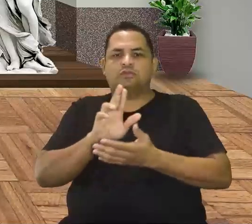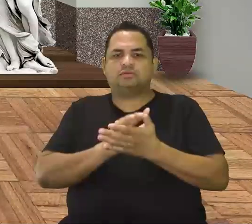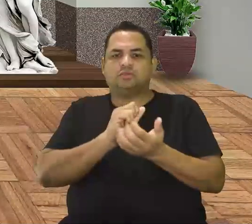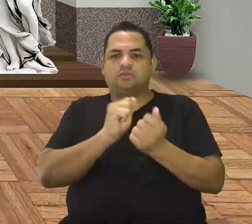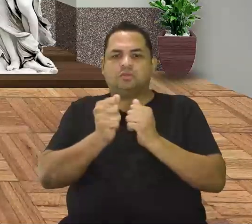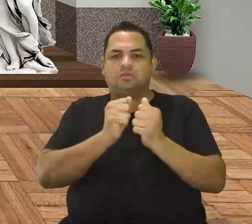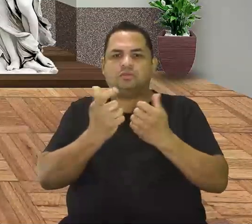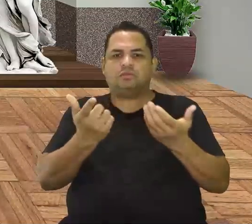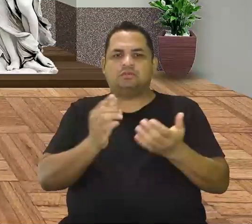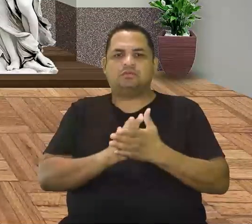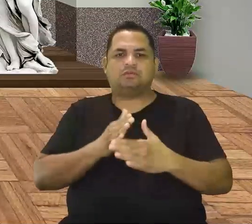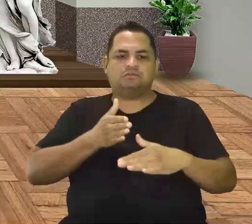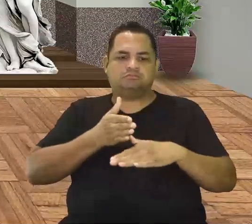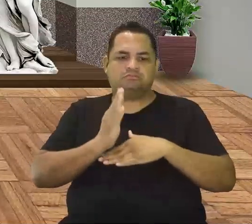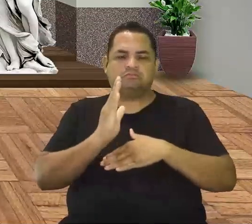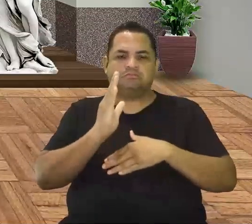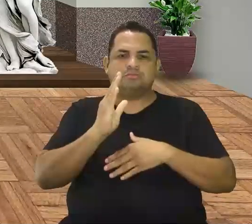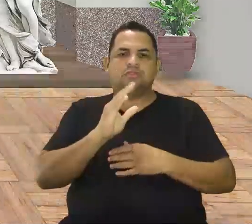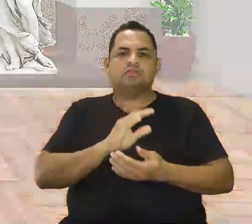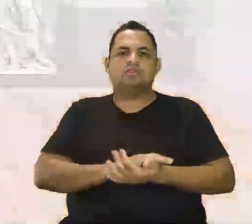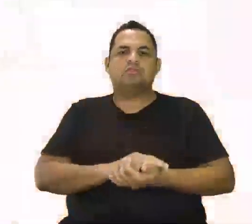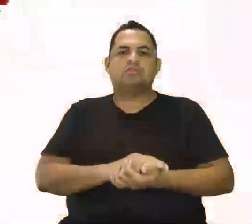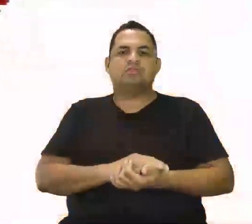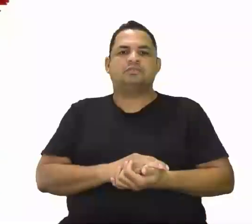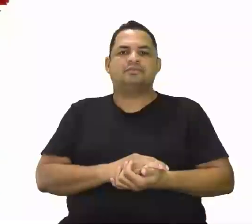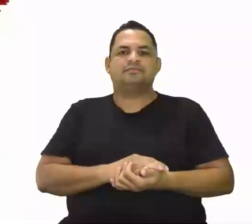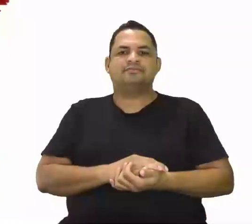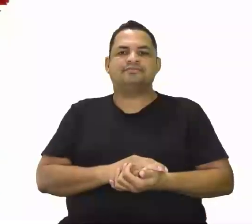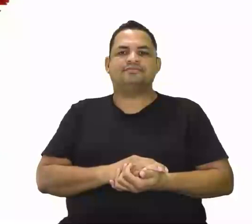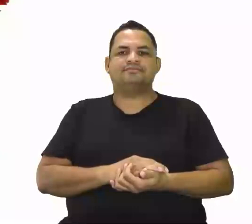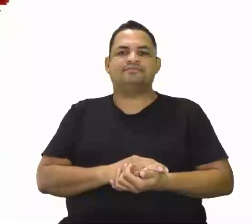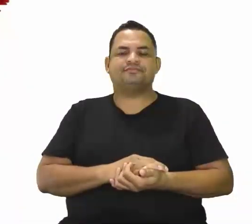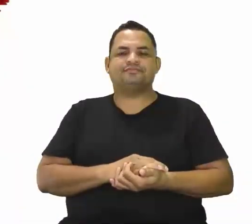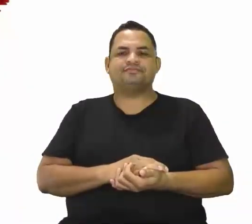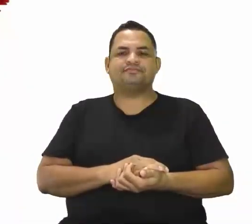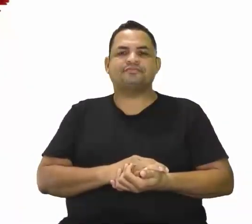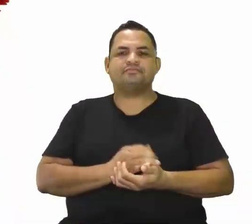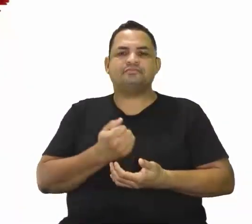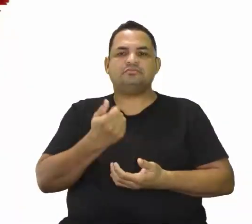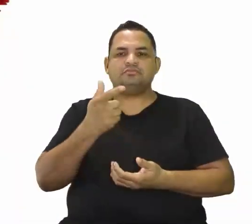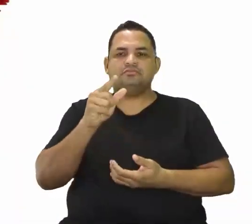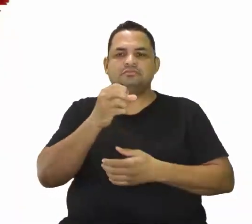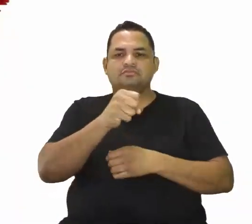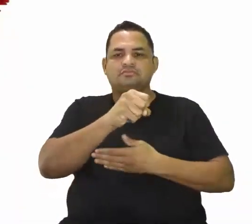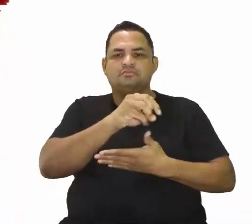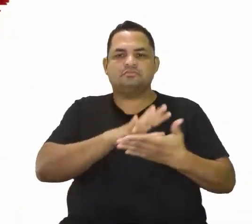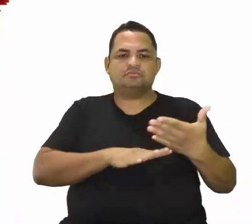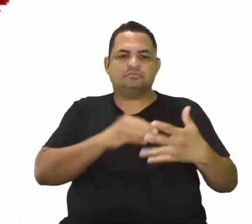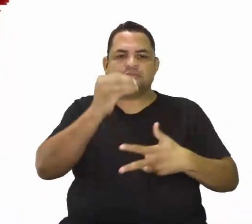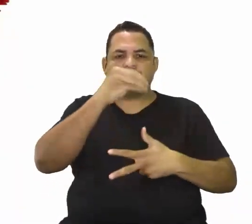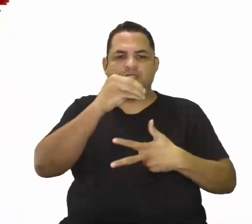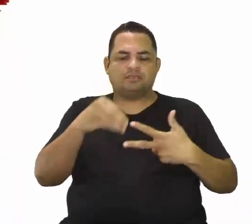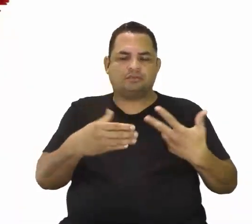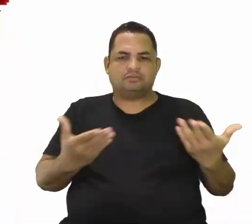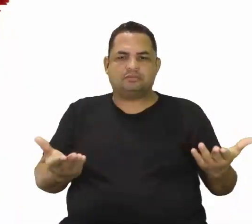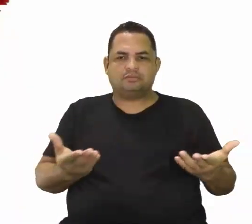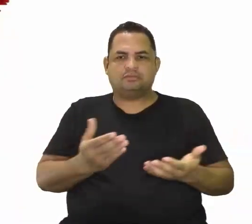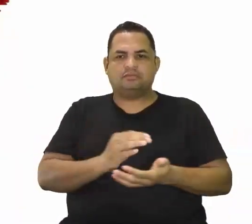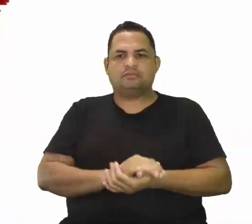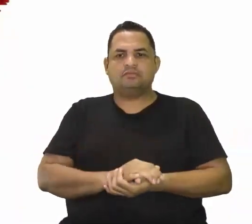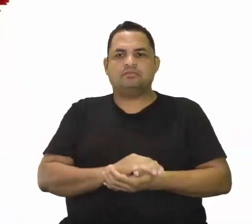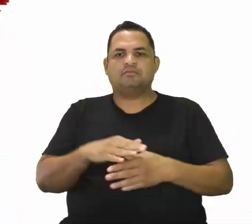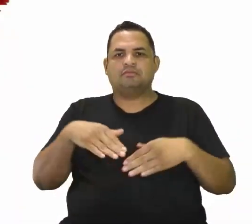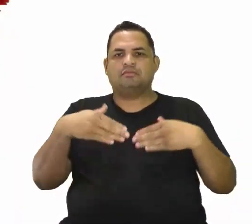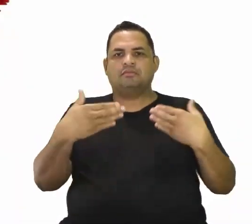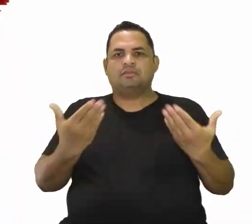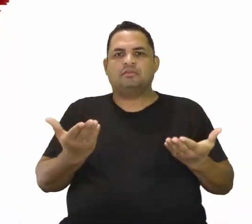manipulação. Podemos partir para a próxima? A próxima questão diz... Opa! Agora vamos para a hora do Enem. Ih, rapaz, quando